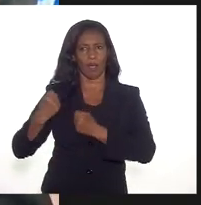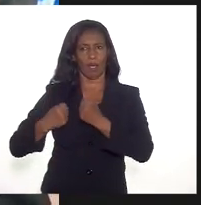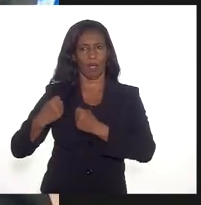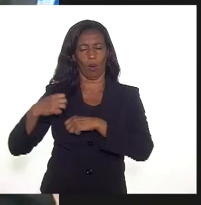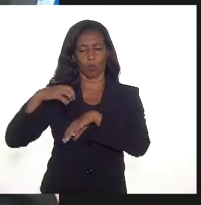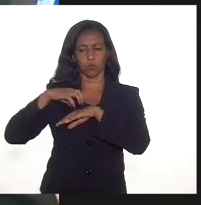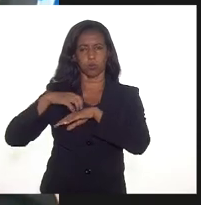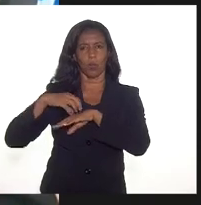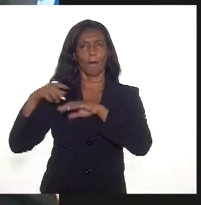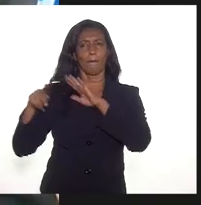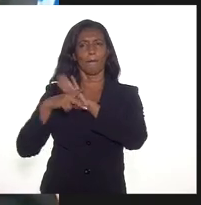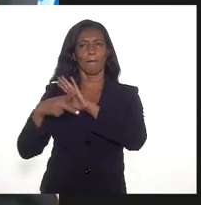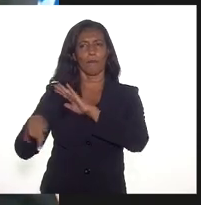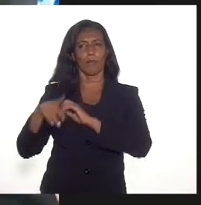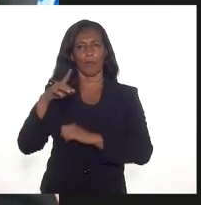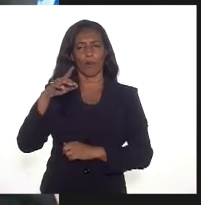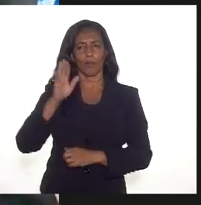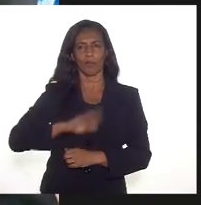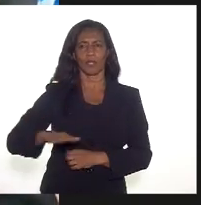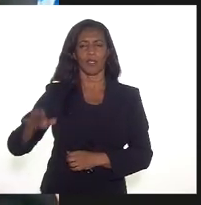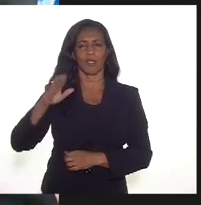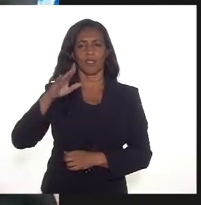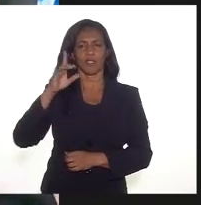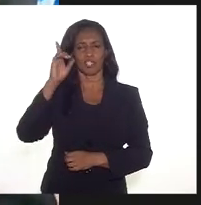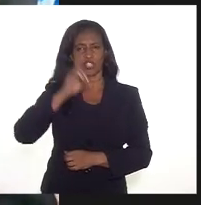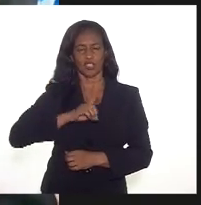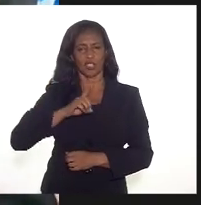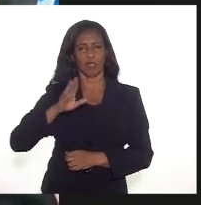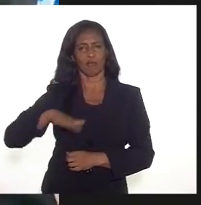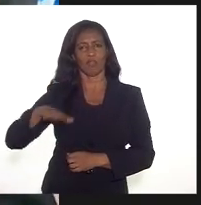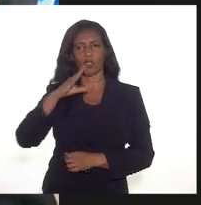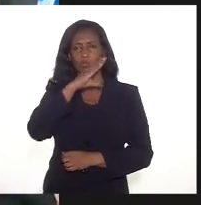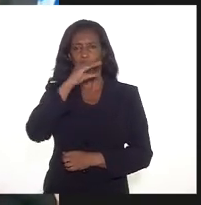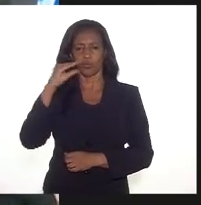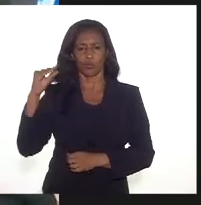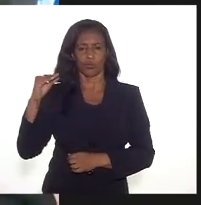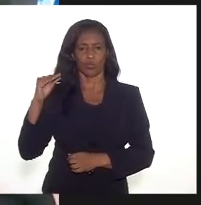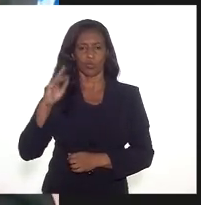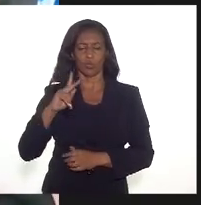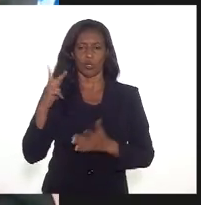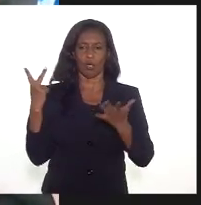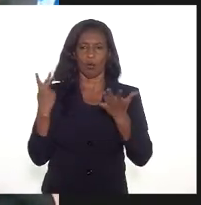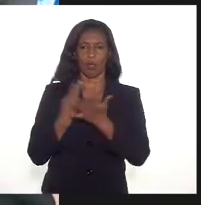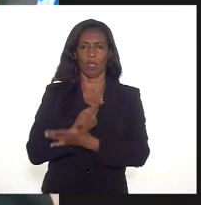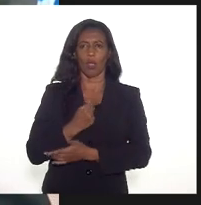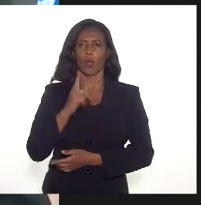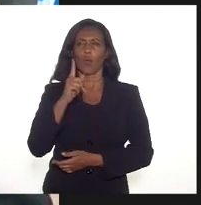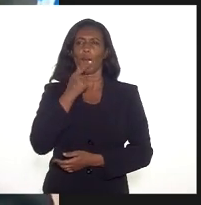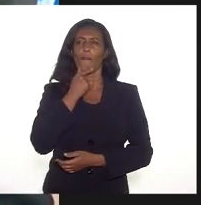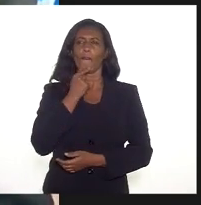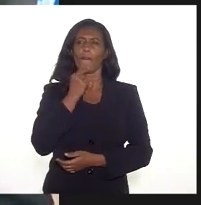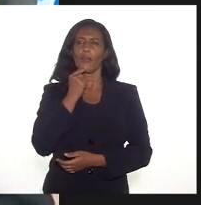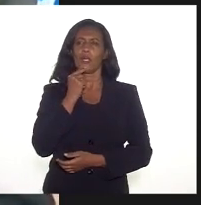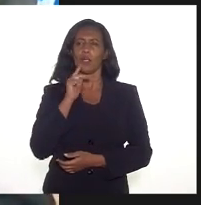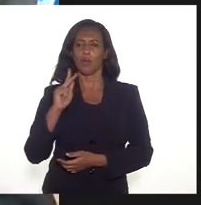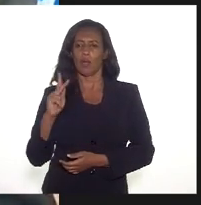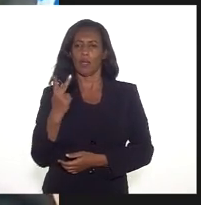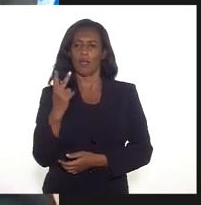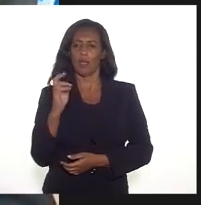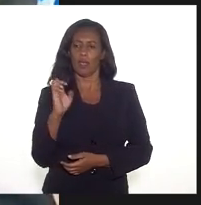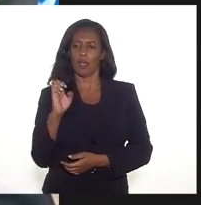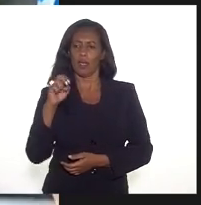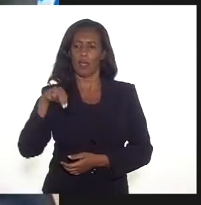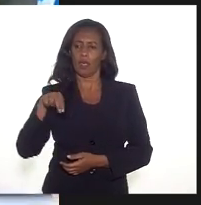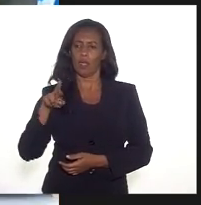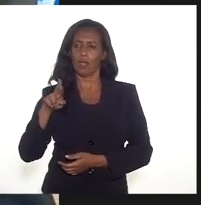crianças e adolescentes, após triste episódio ocorrido com o pequeno Henri Borel. Como pai parlamentar,